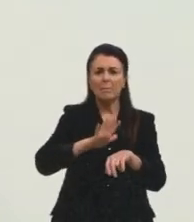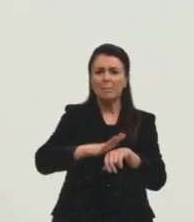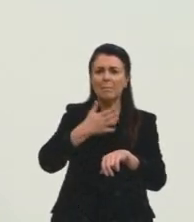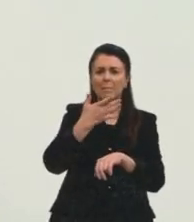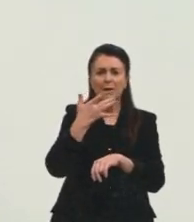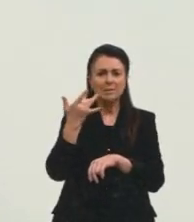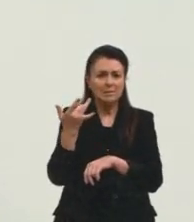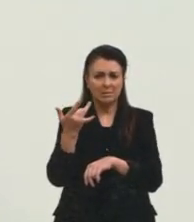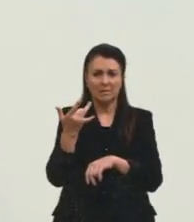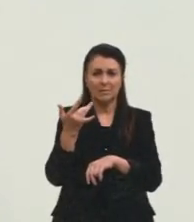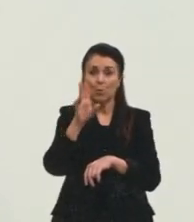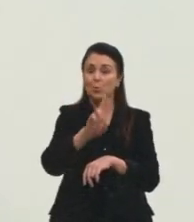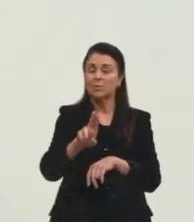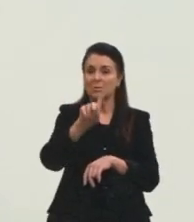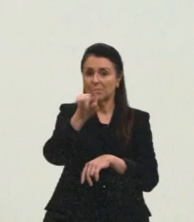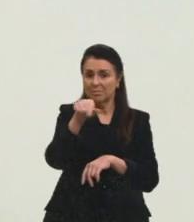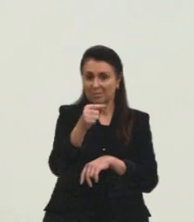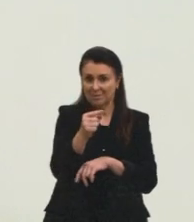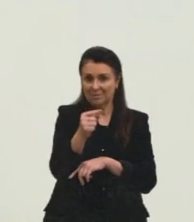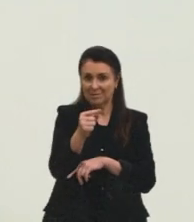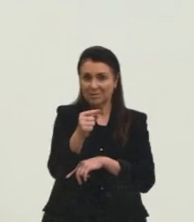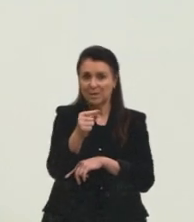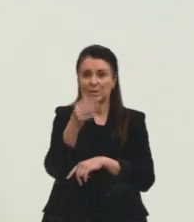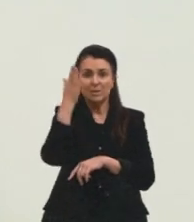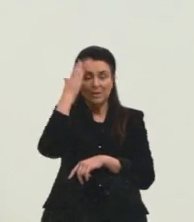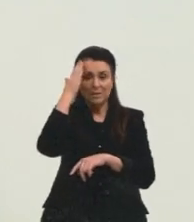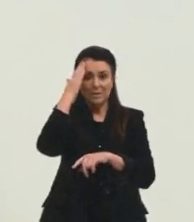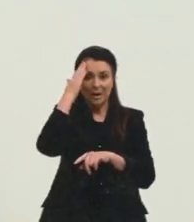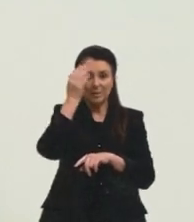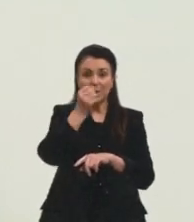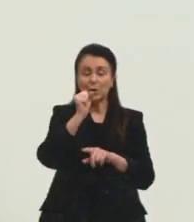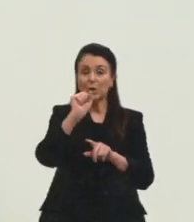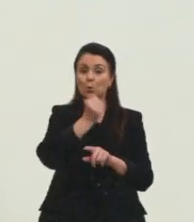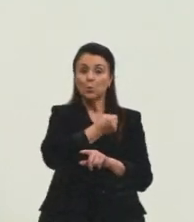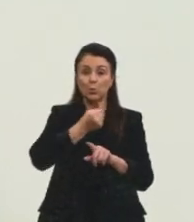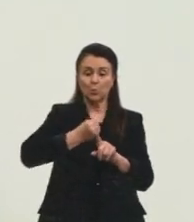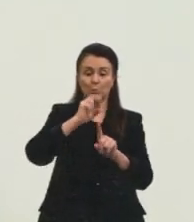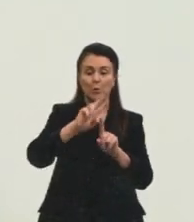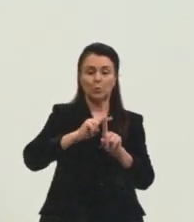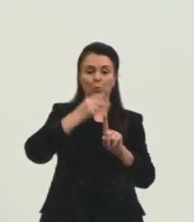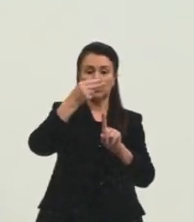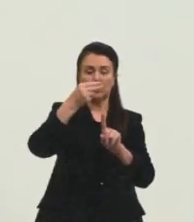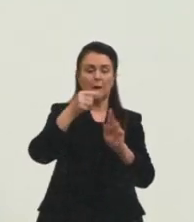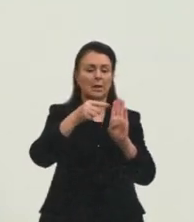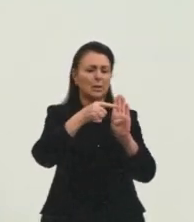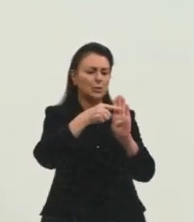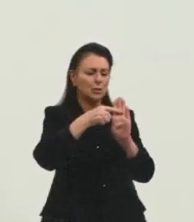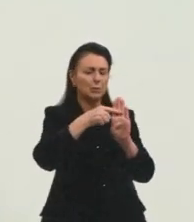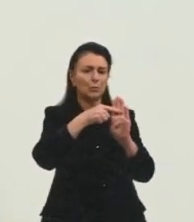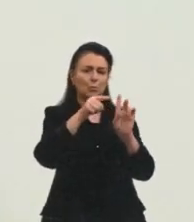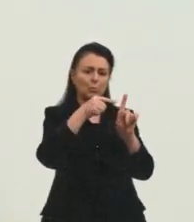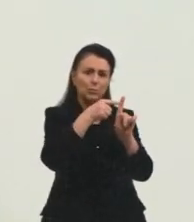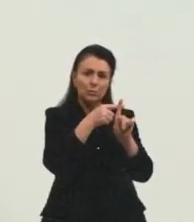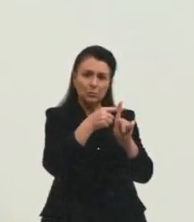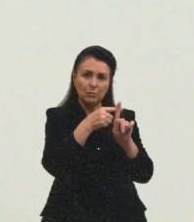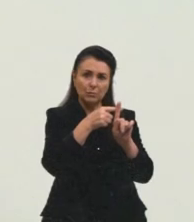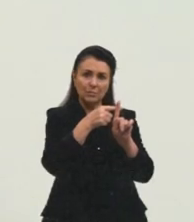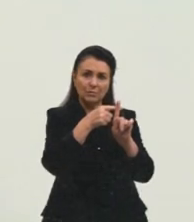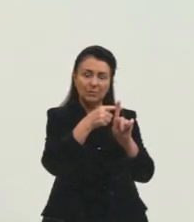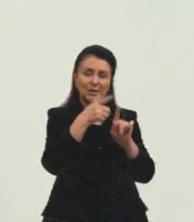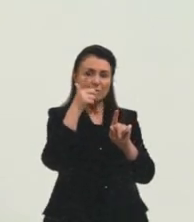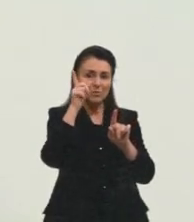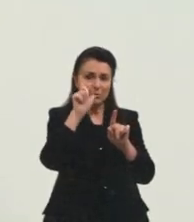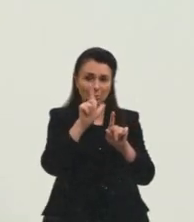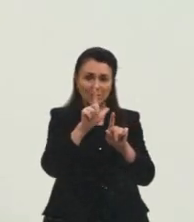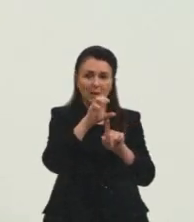a gente sabe o que que é esse expoente representa sendo ele positivo sendo ele negativo e a